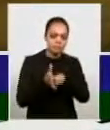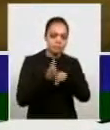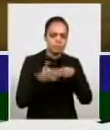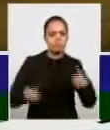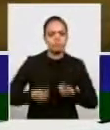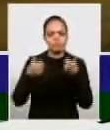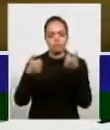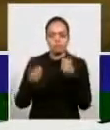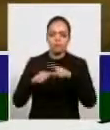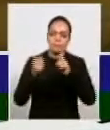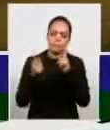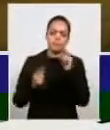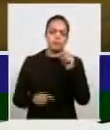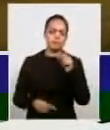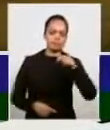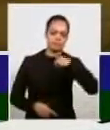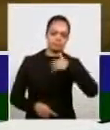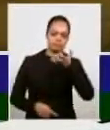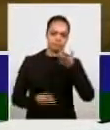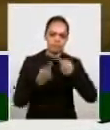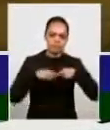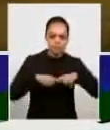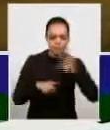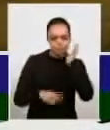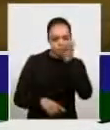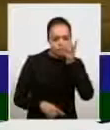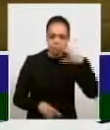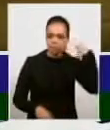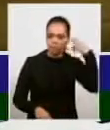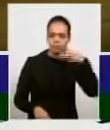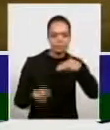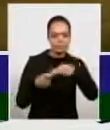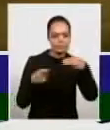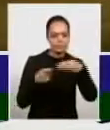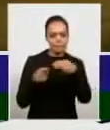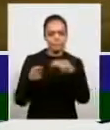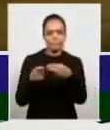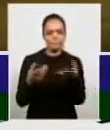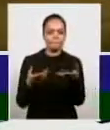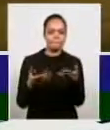melhor. Mas pego aqui emprestado as palavras do vereador Dr. Mário Milquem.